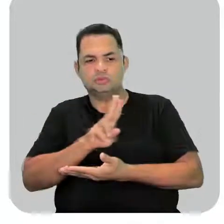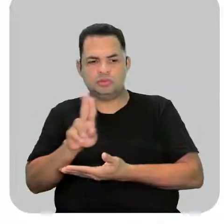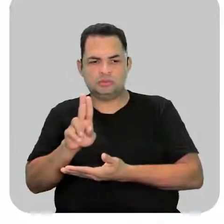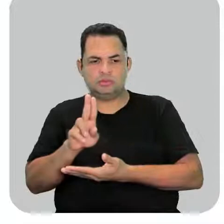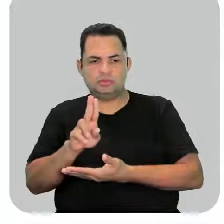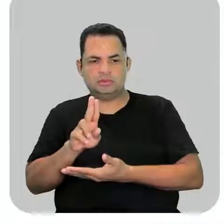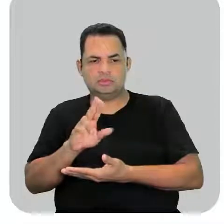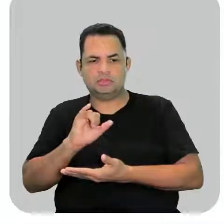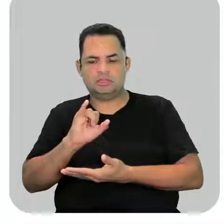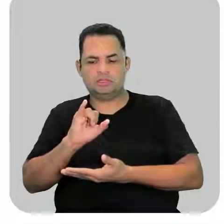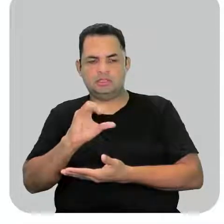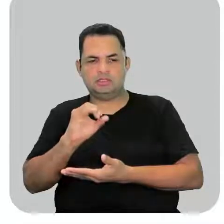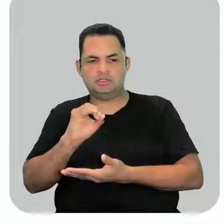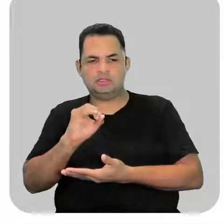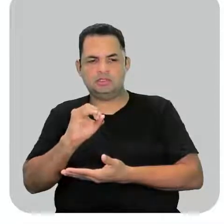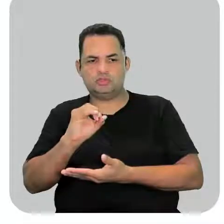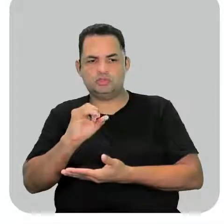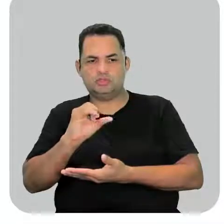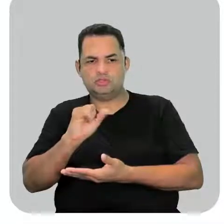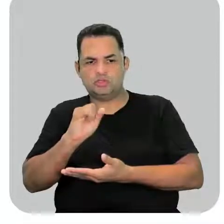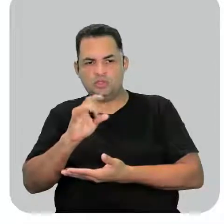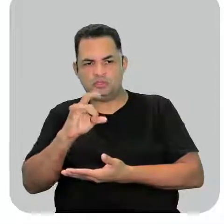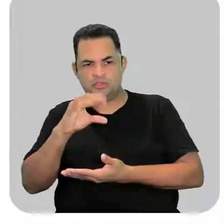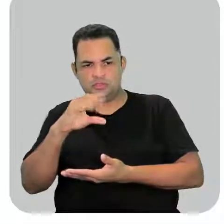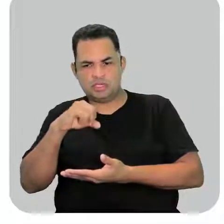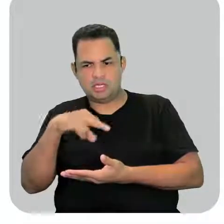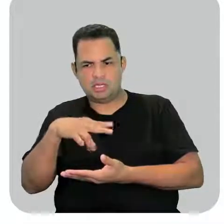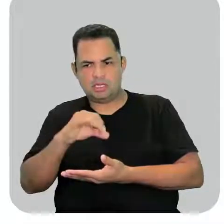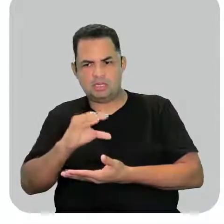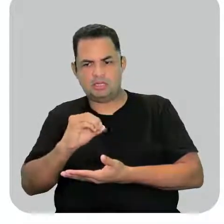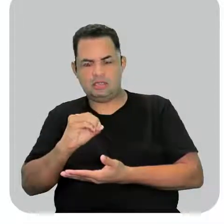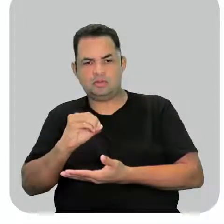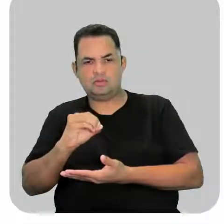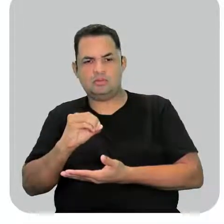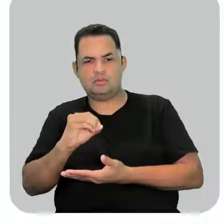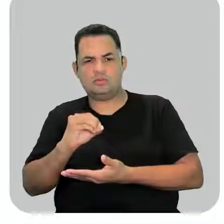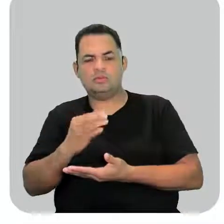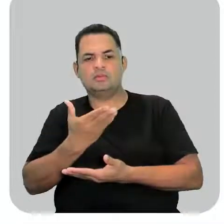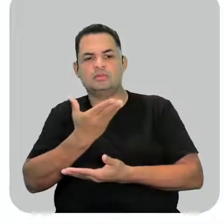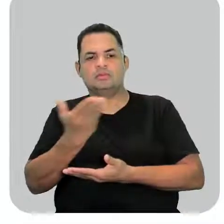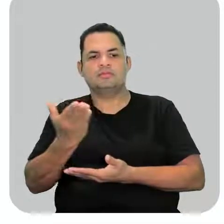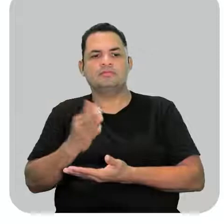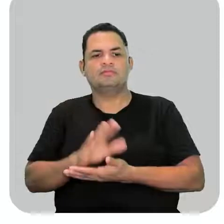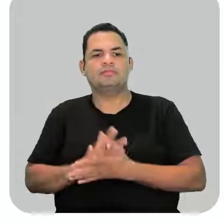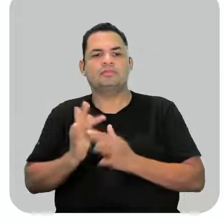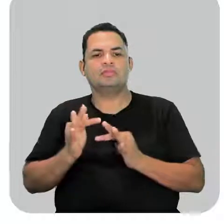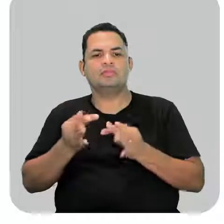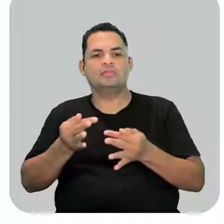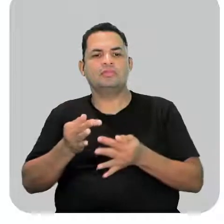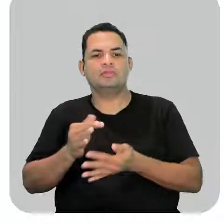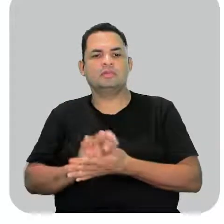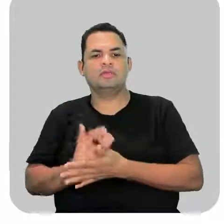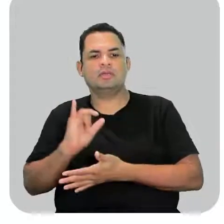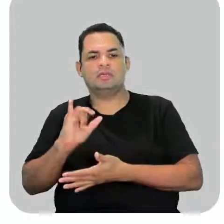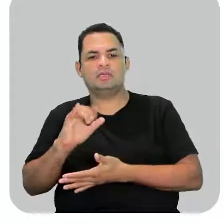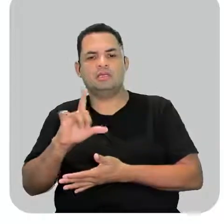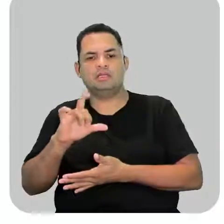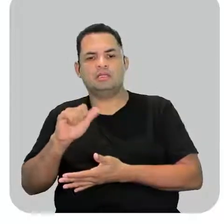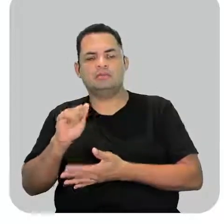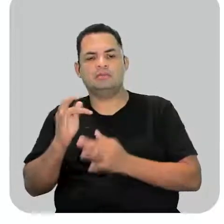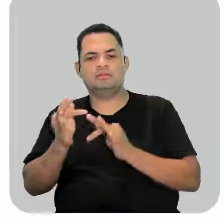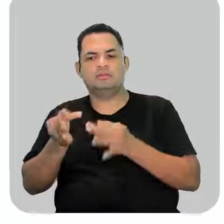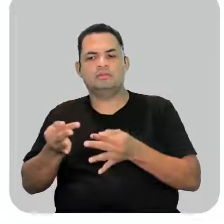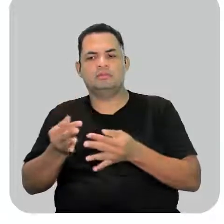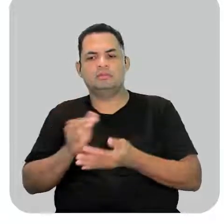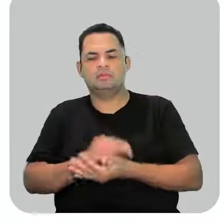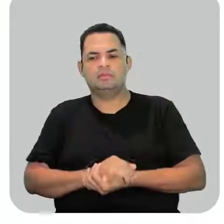o isocianeto, tá? Aí você fala isocianeto de e aí usa a terminação ila no final.